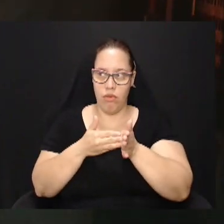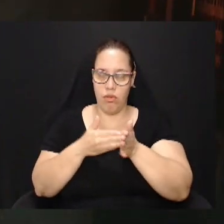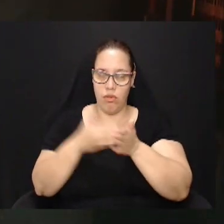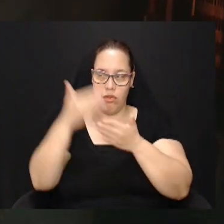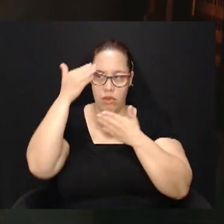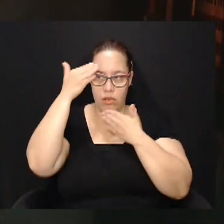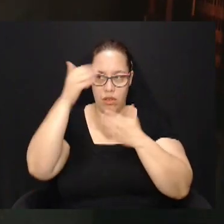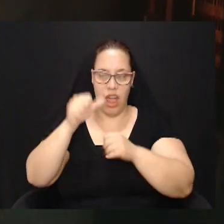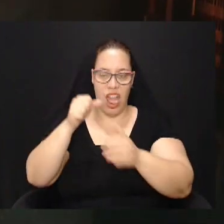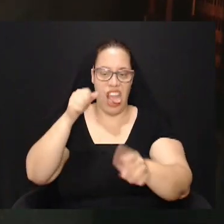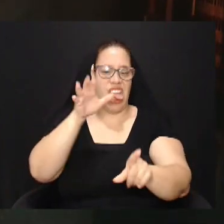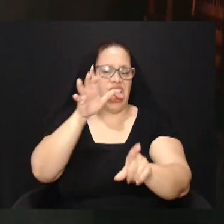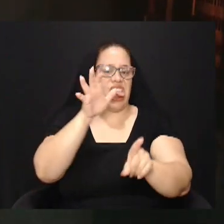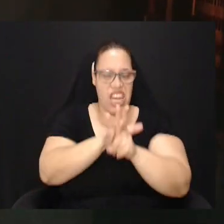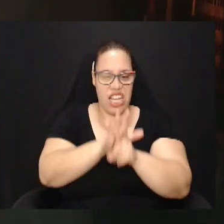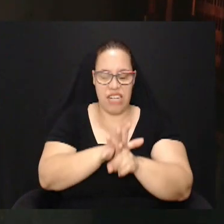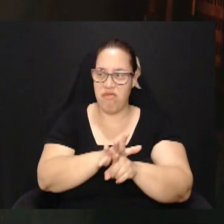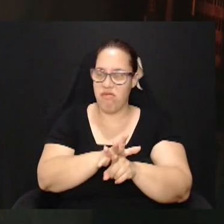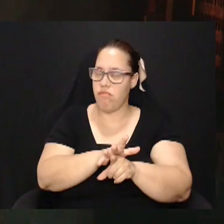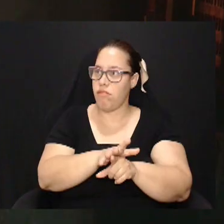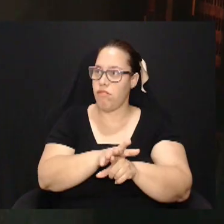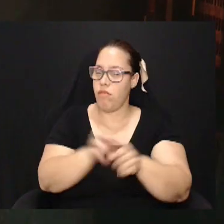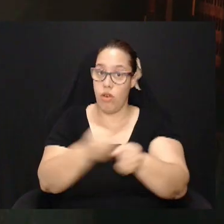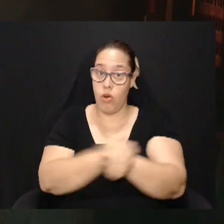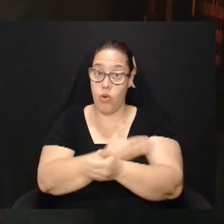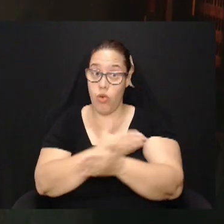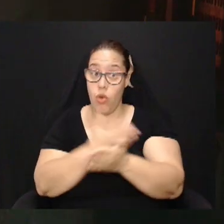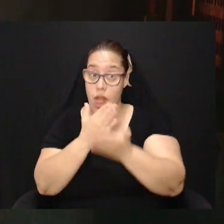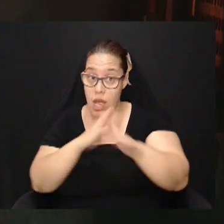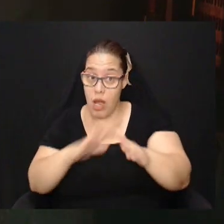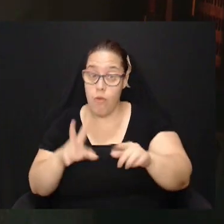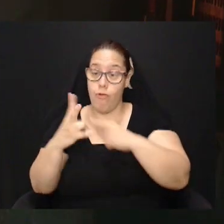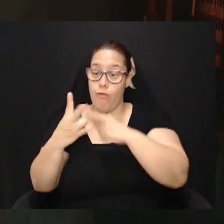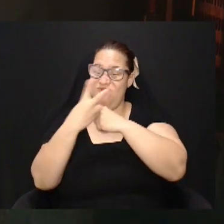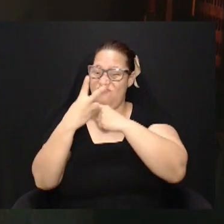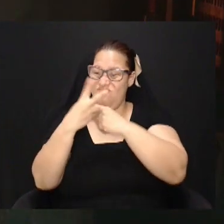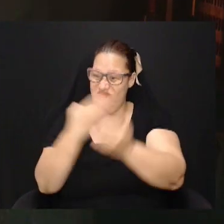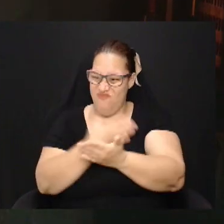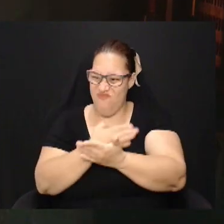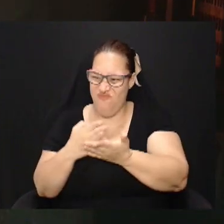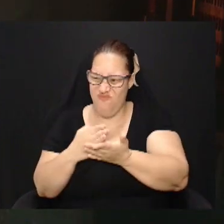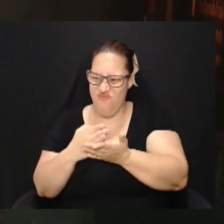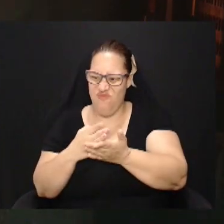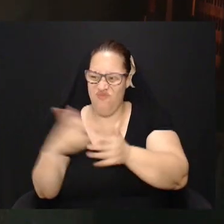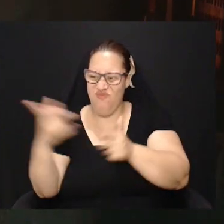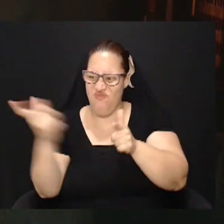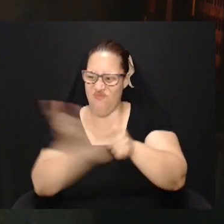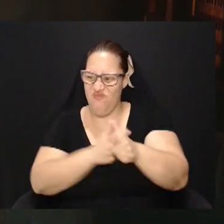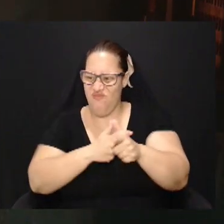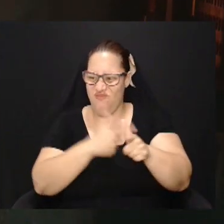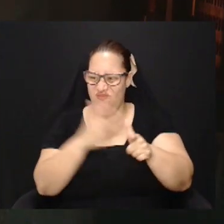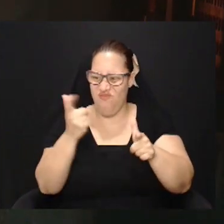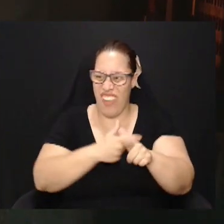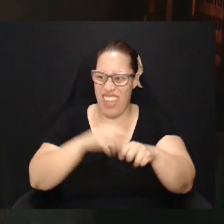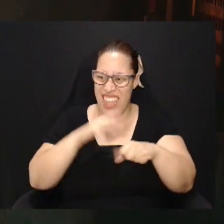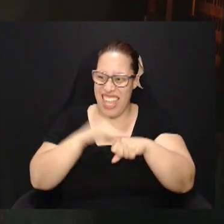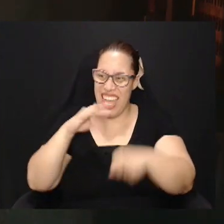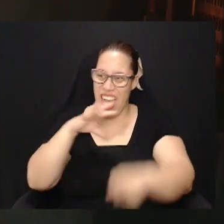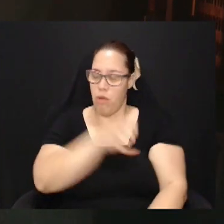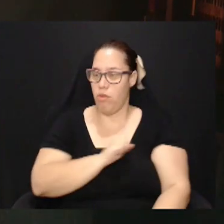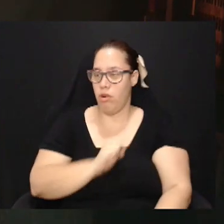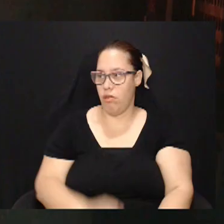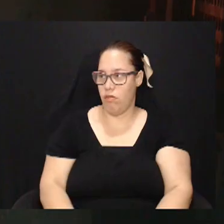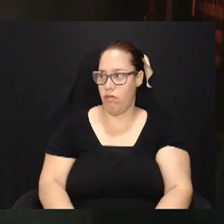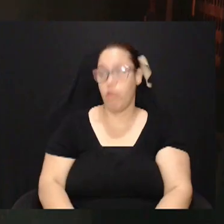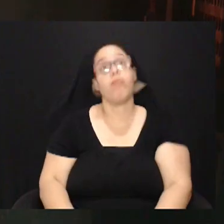cobrança emocional? Onde termina o cuidado e começa a dívida afetiva? É sobre isso que a